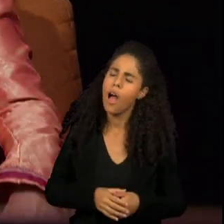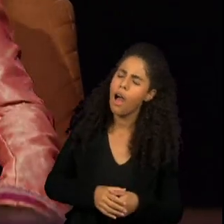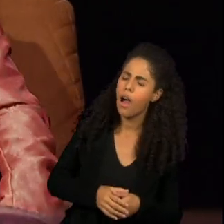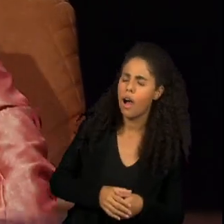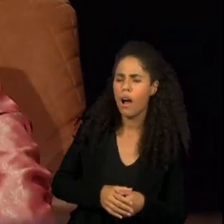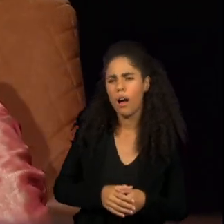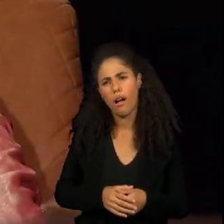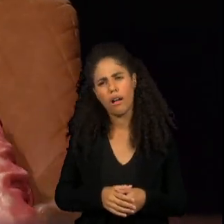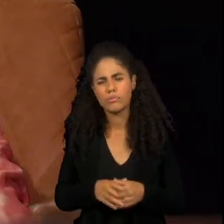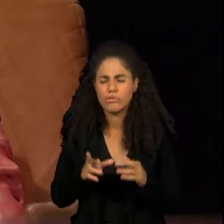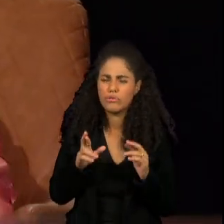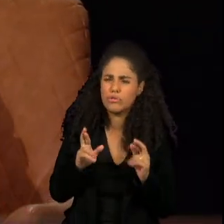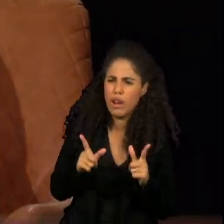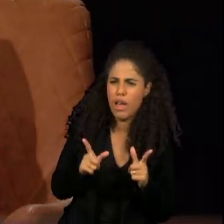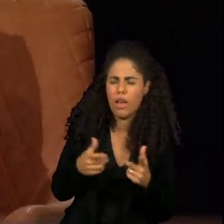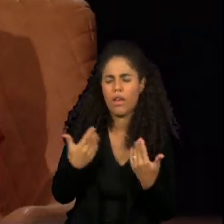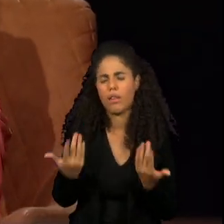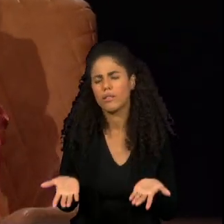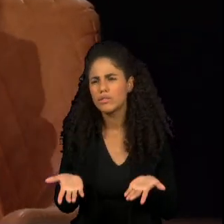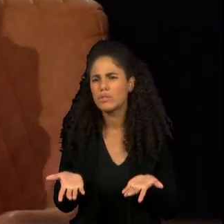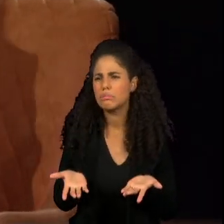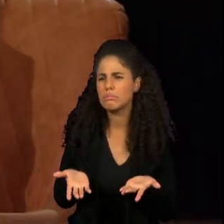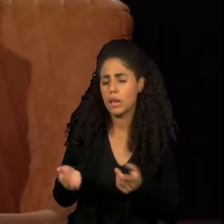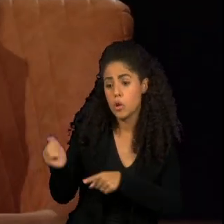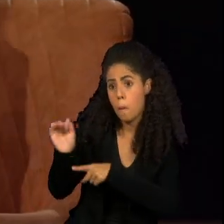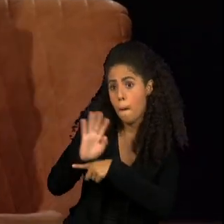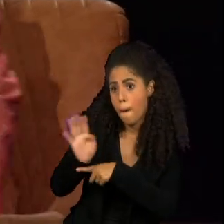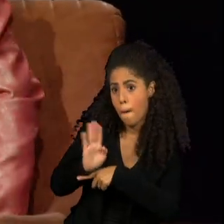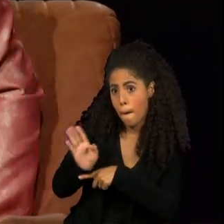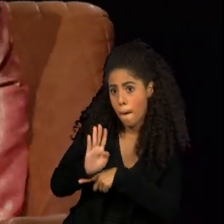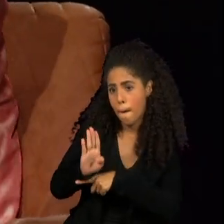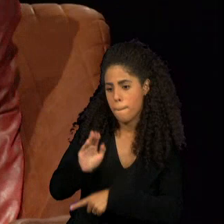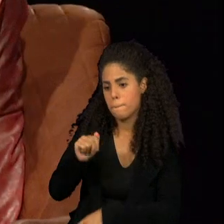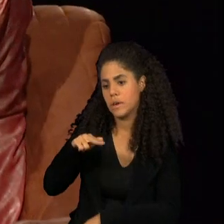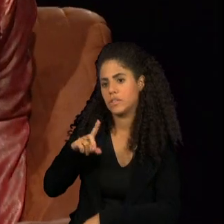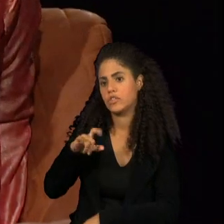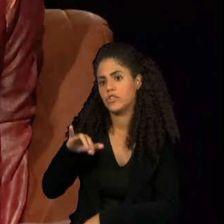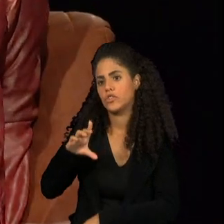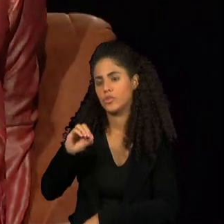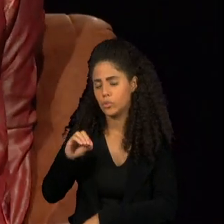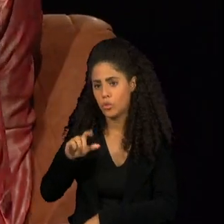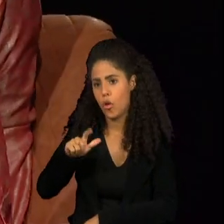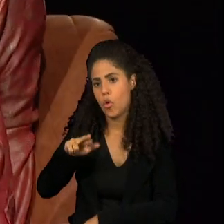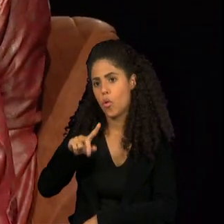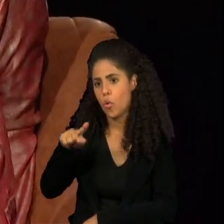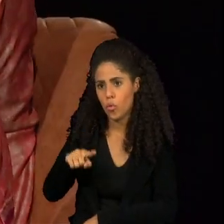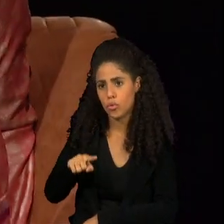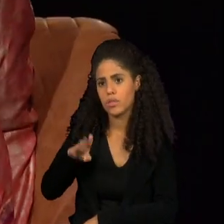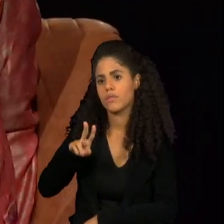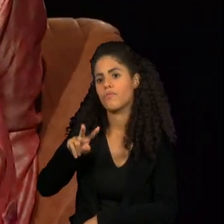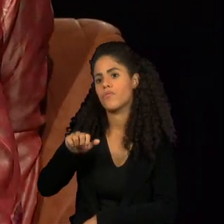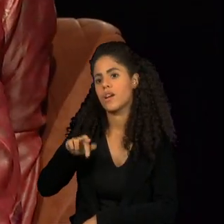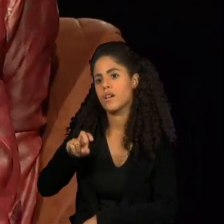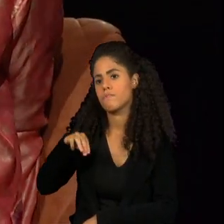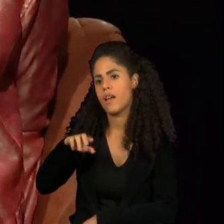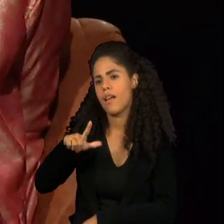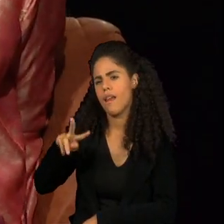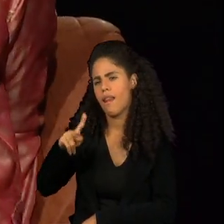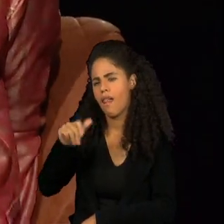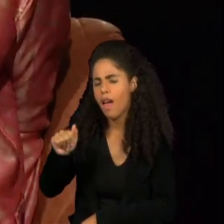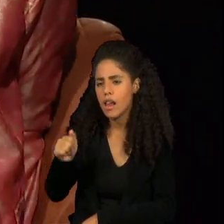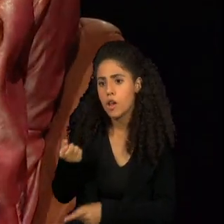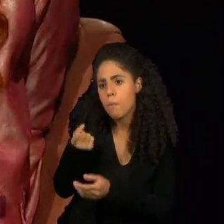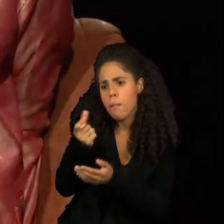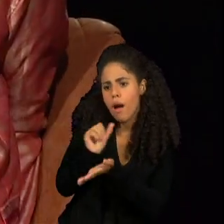Não é? O Bandido da Luz Vermelha foi um dos filmes de maior bilheteria do Brasil, né? Foi pago em 15 dias, foi feito com dinheiro